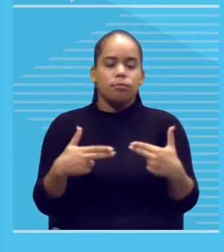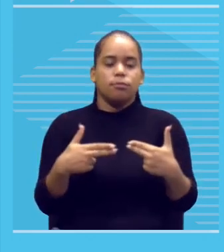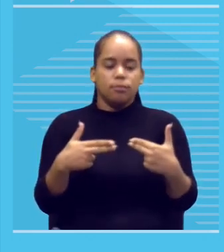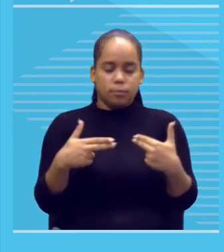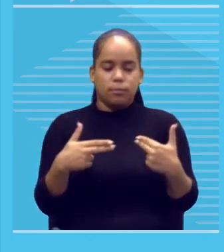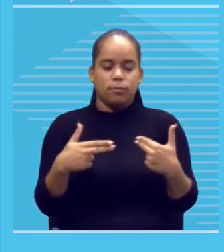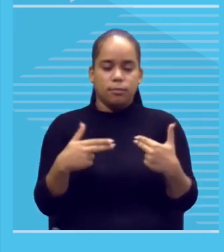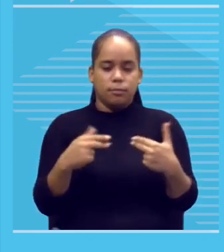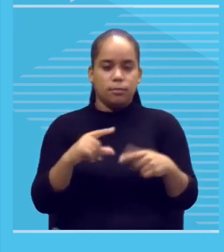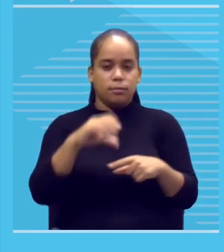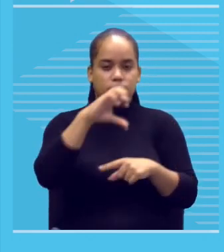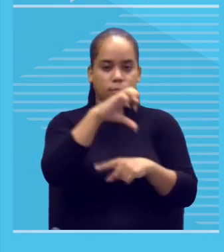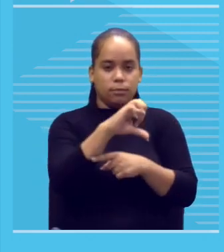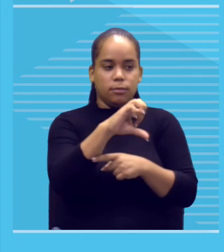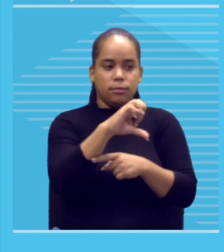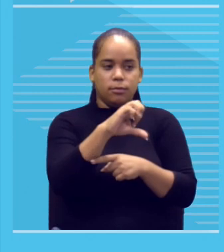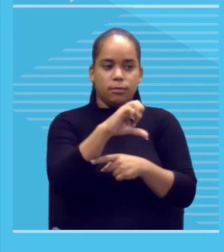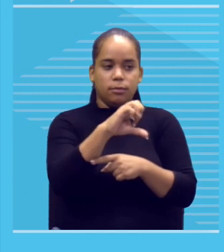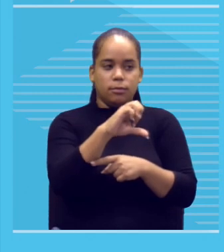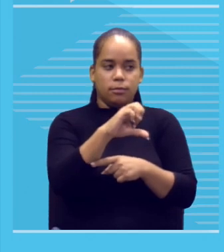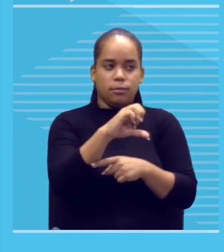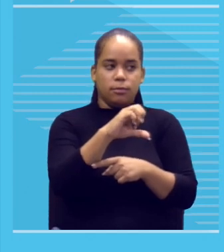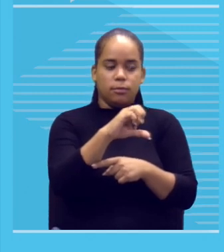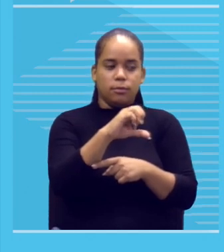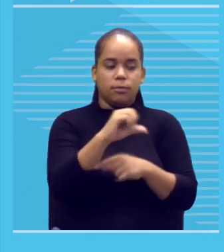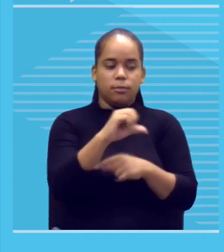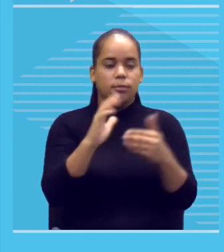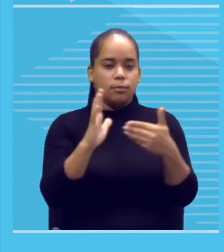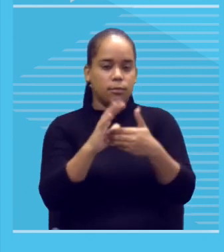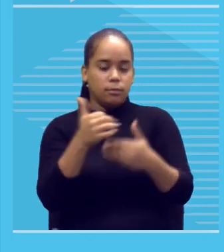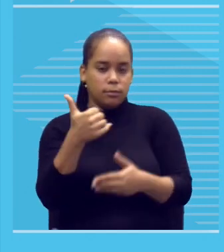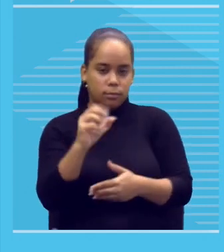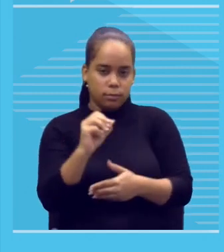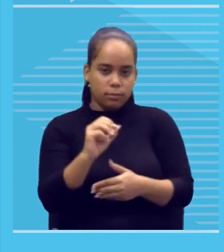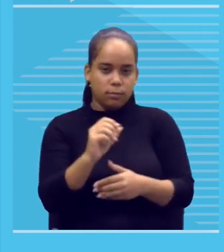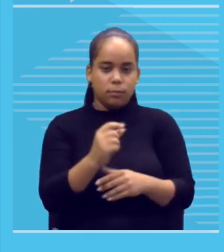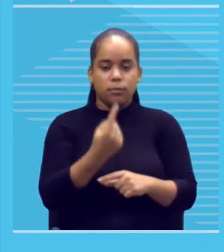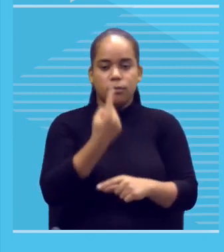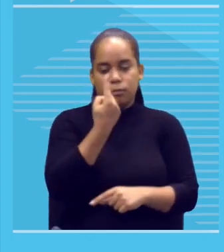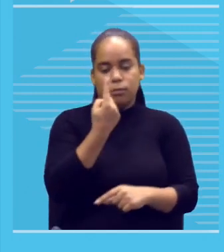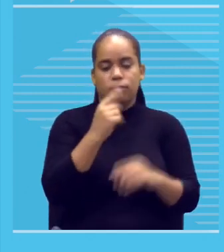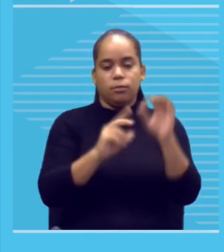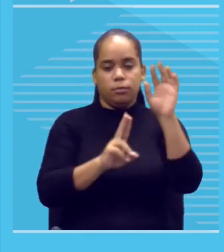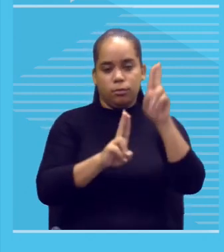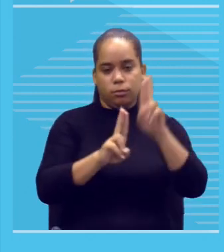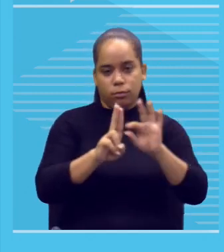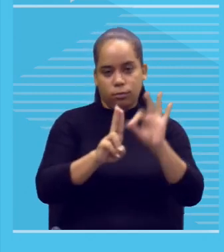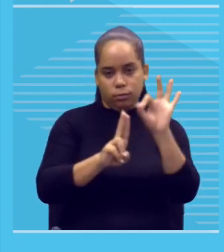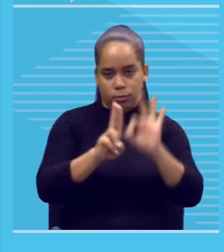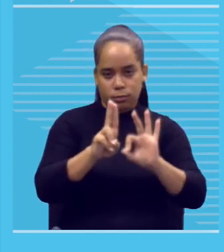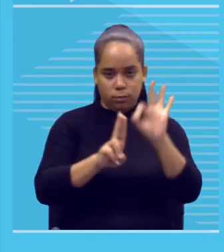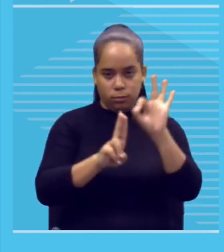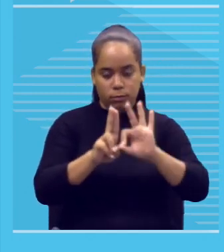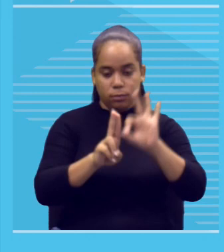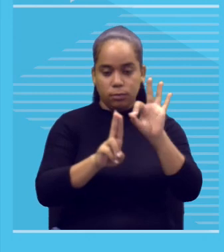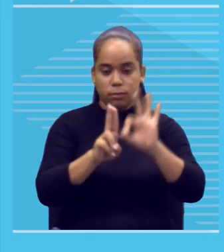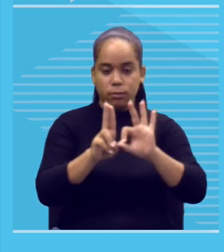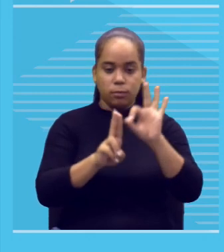do 9 para chegar no 10 né você adicionou uma unidade